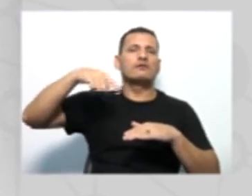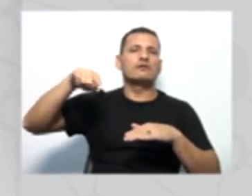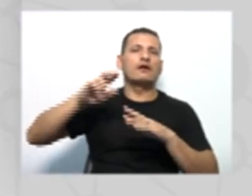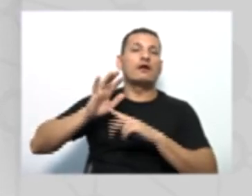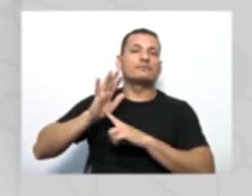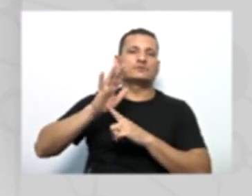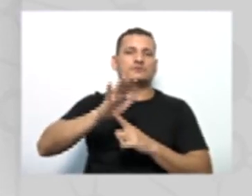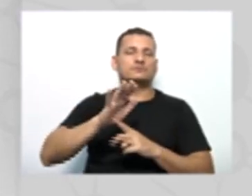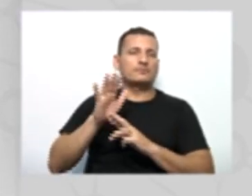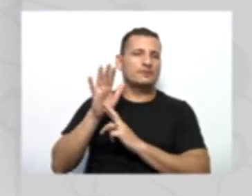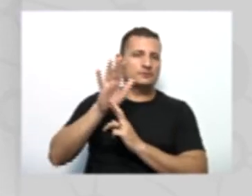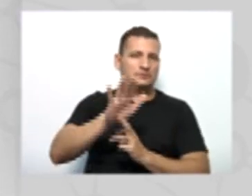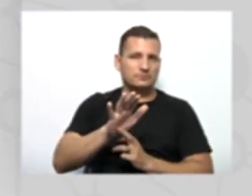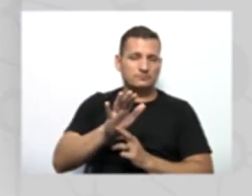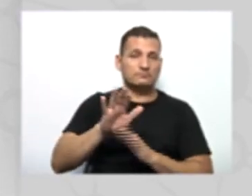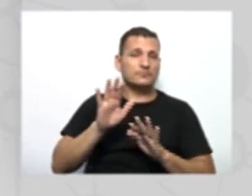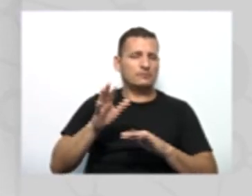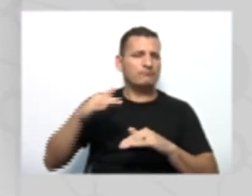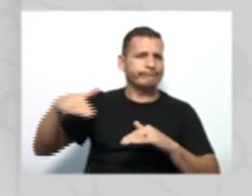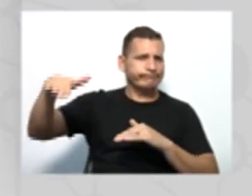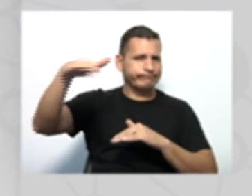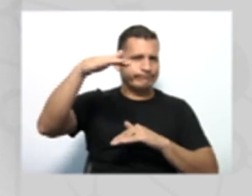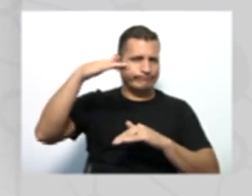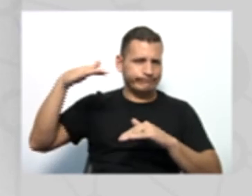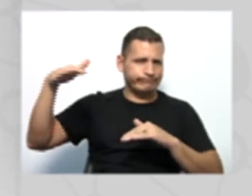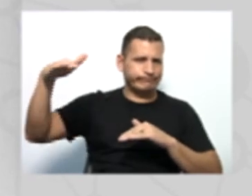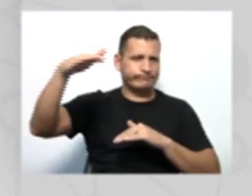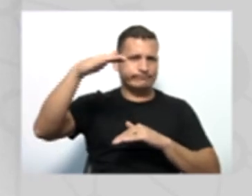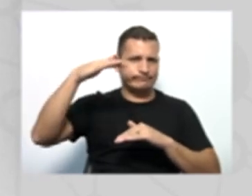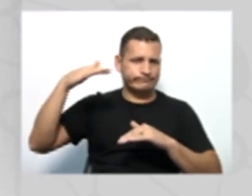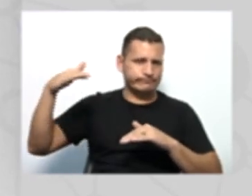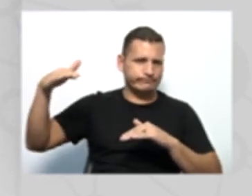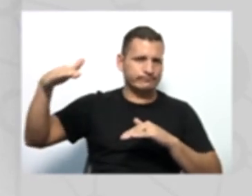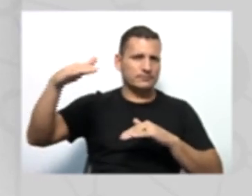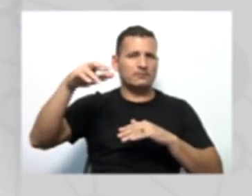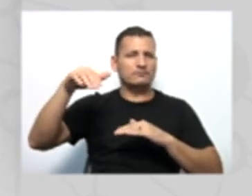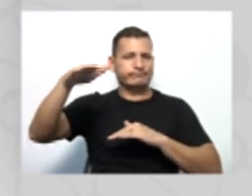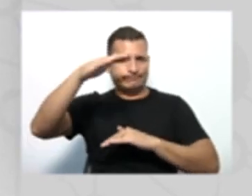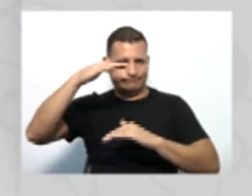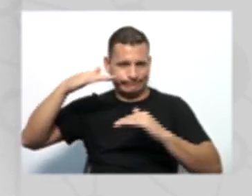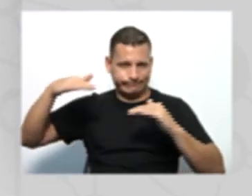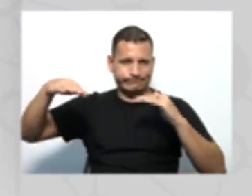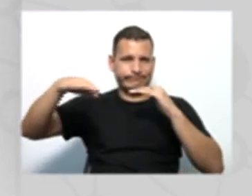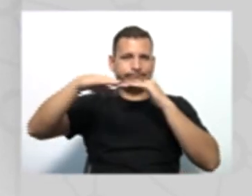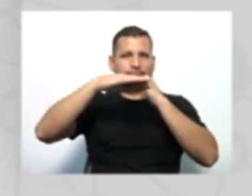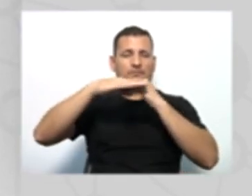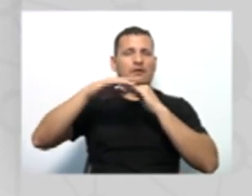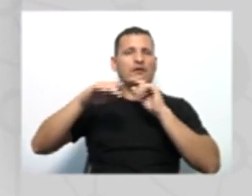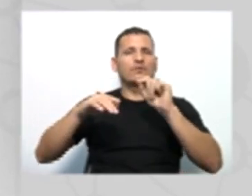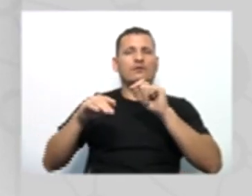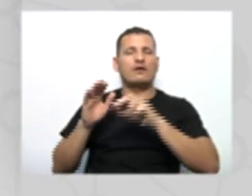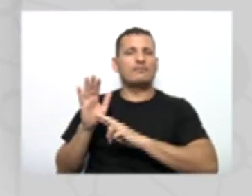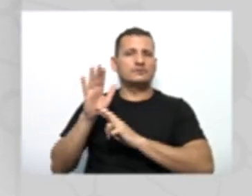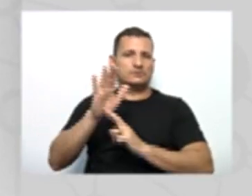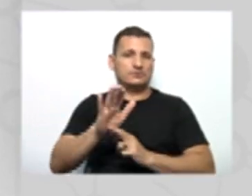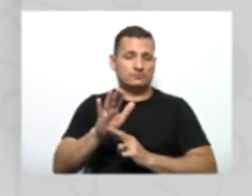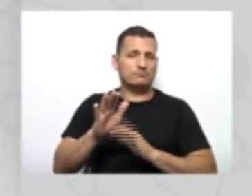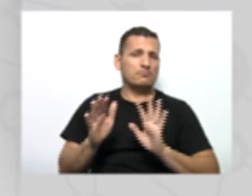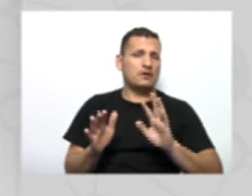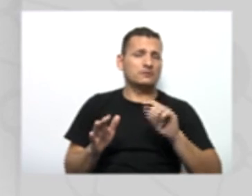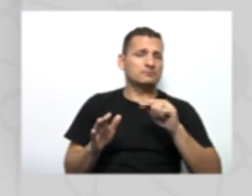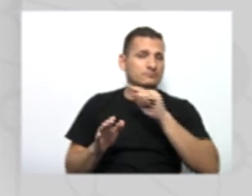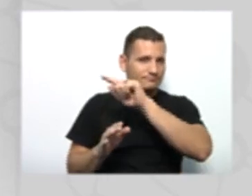isso aconteça, nós não podemos ficar estáticos, sentados em casa, somente reclamando, né, que o prefeito não está fazendo